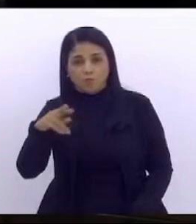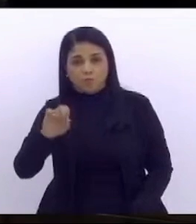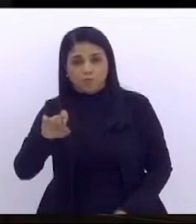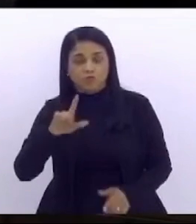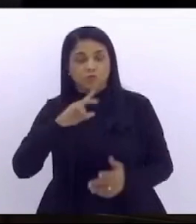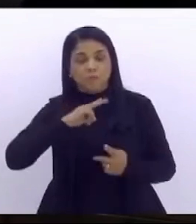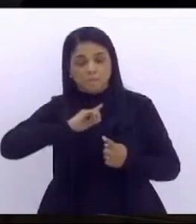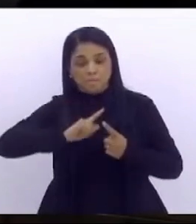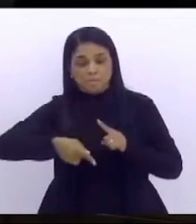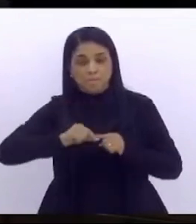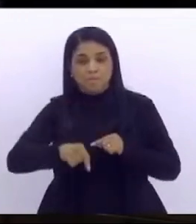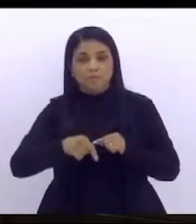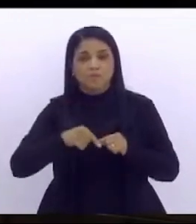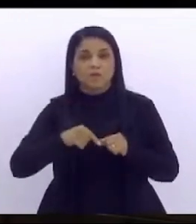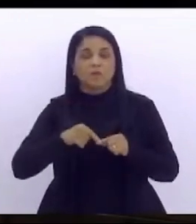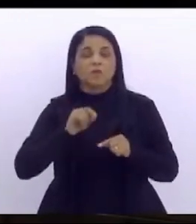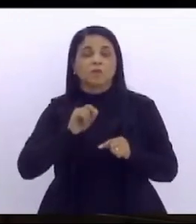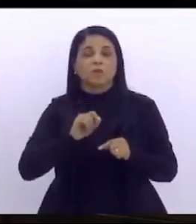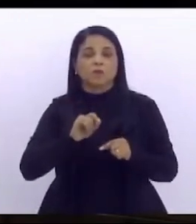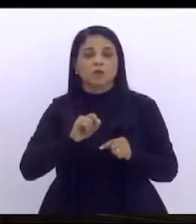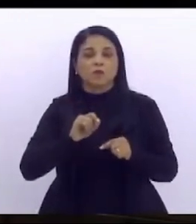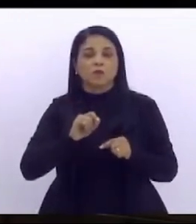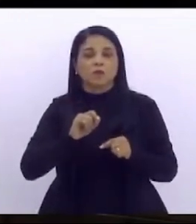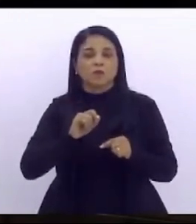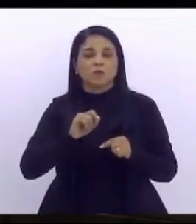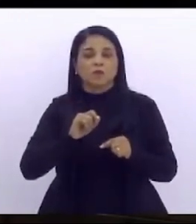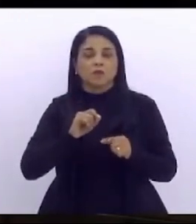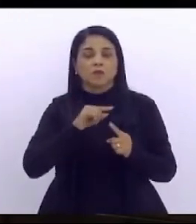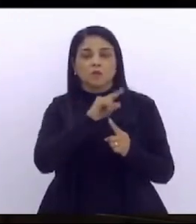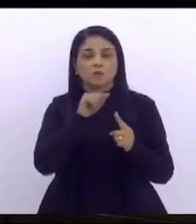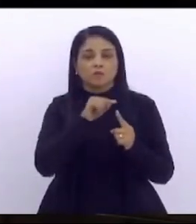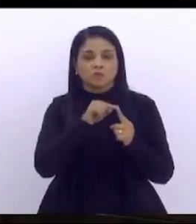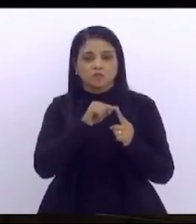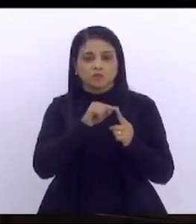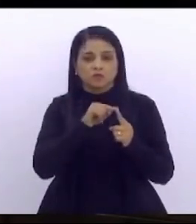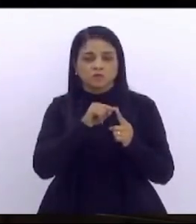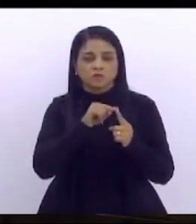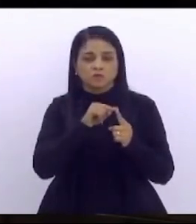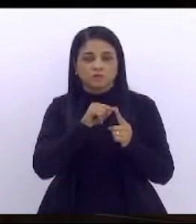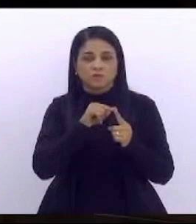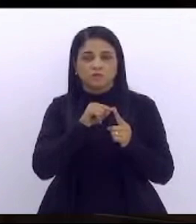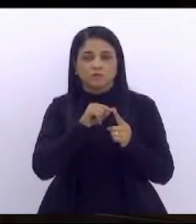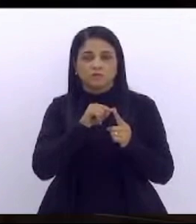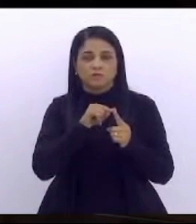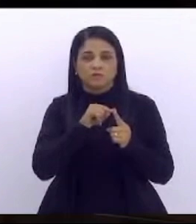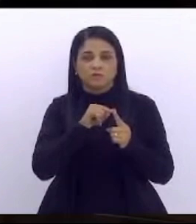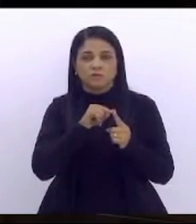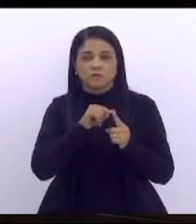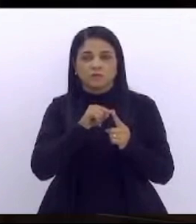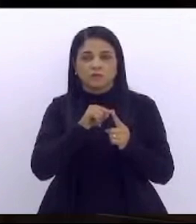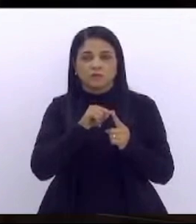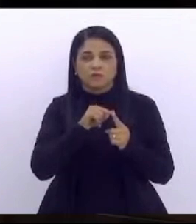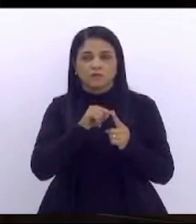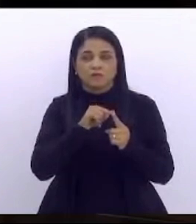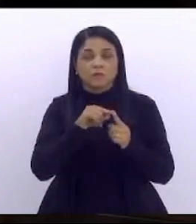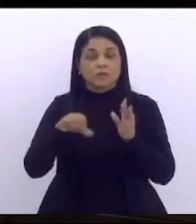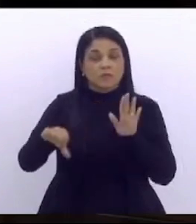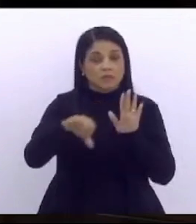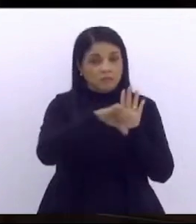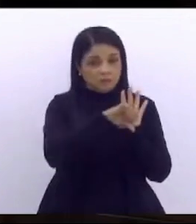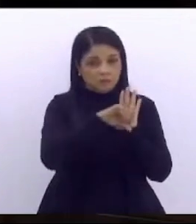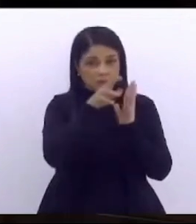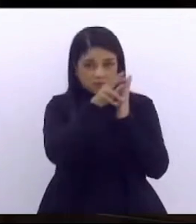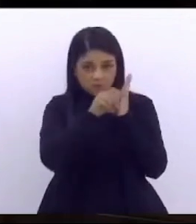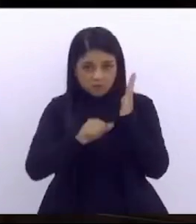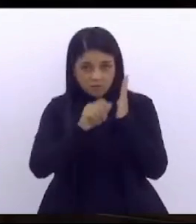da proporcionalidade por motivos que se cumulam. O primeiro motivo que ele apresenta, né, a criminalização do